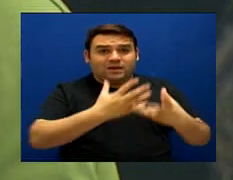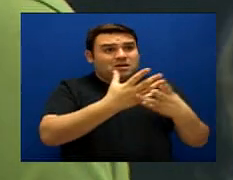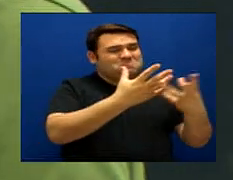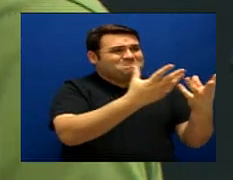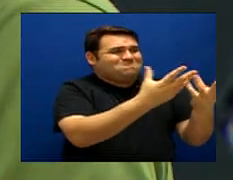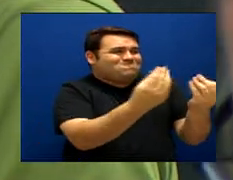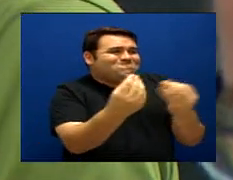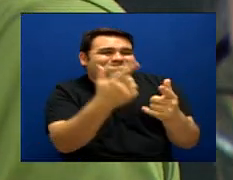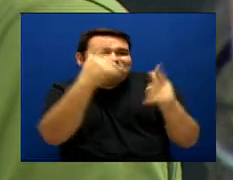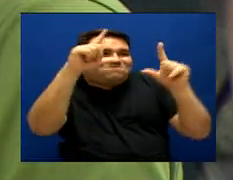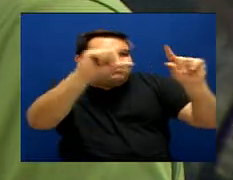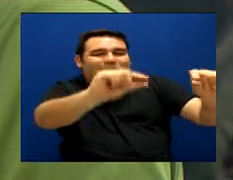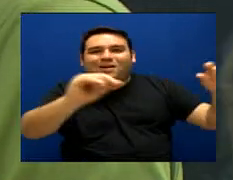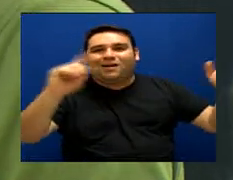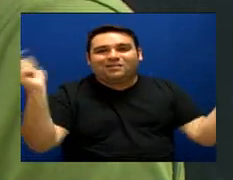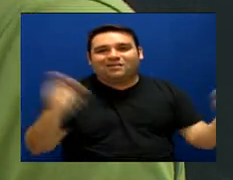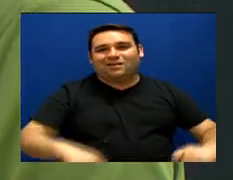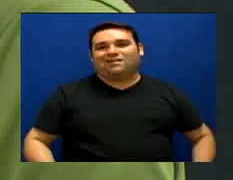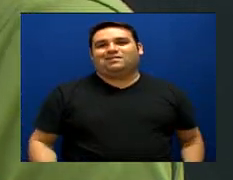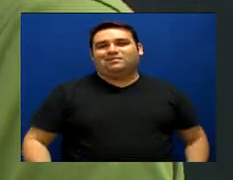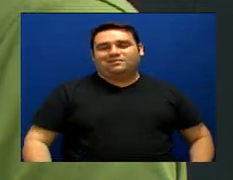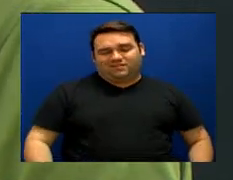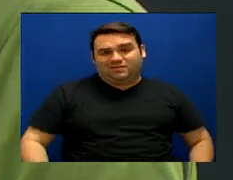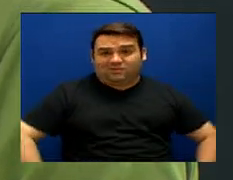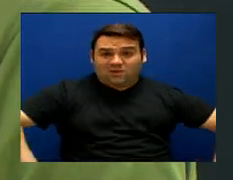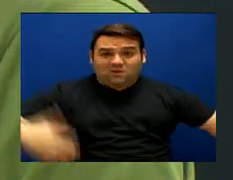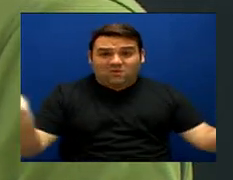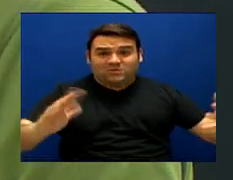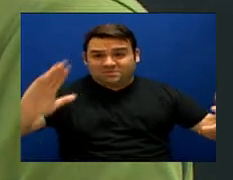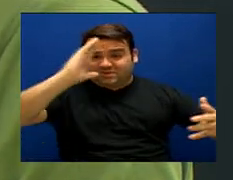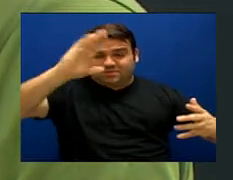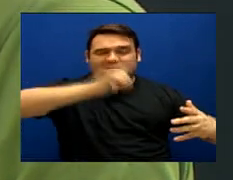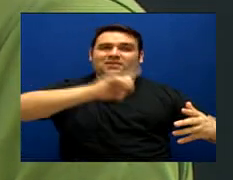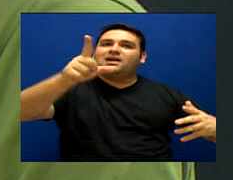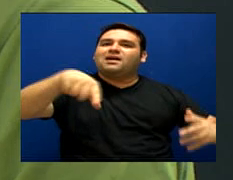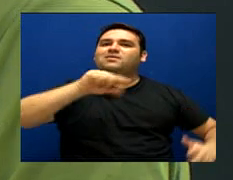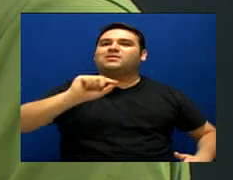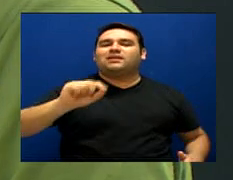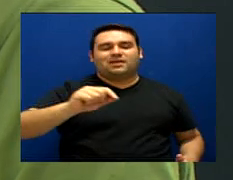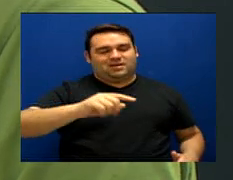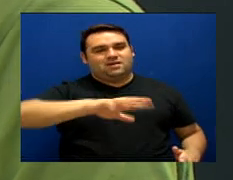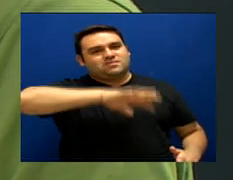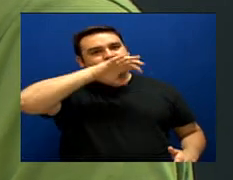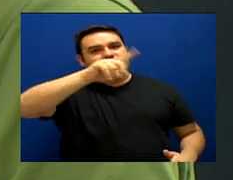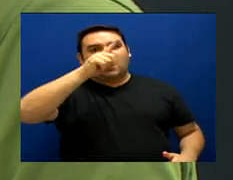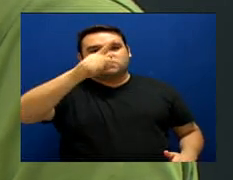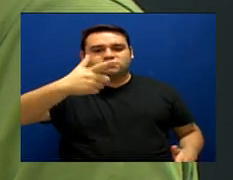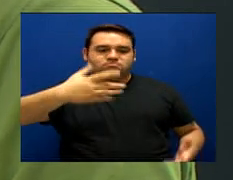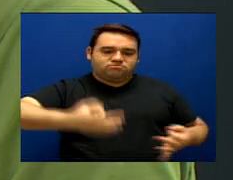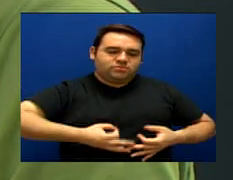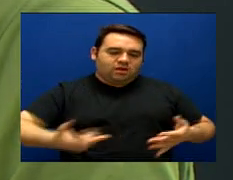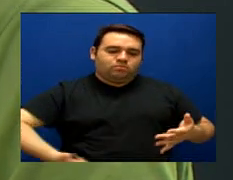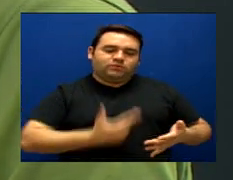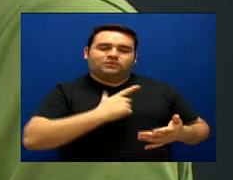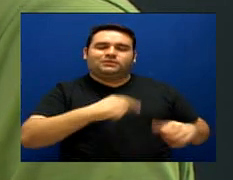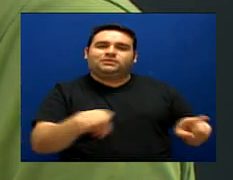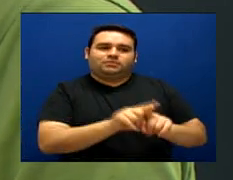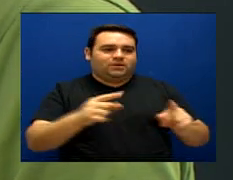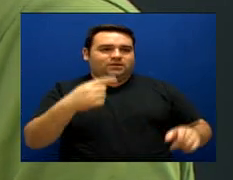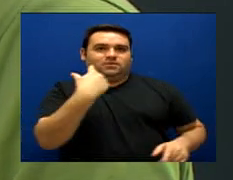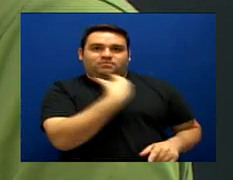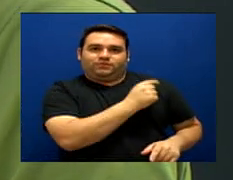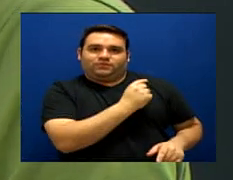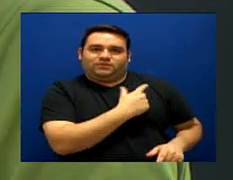gelo, como ela diz, entendeu? Então, é o principal, acho que norte nosso é isso, é castrar e chipar. A gente vai melhorar muito